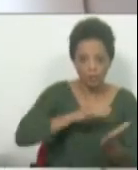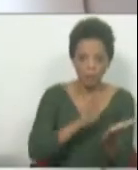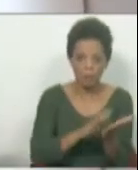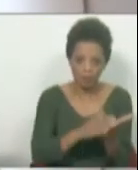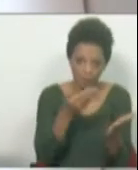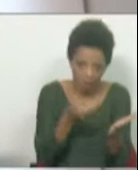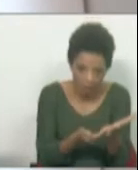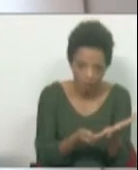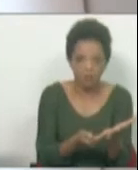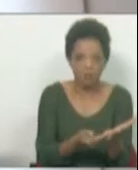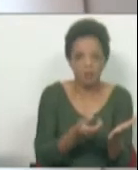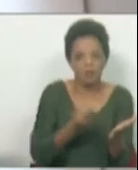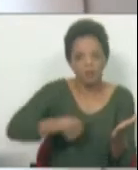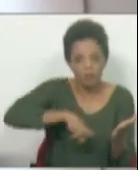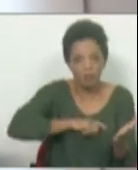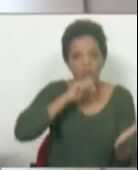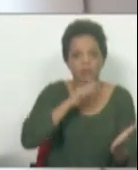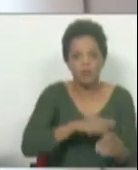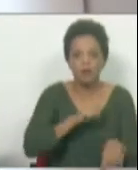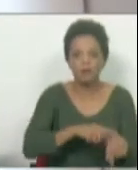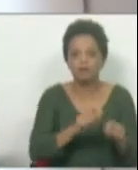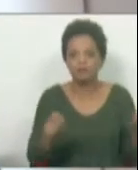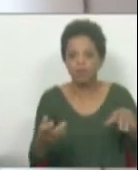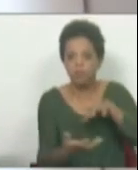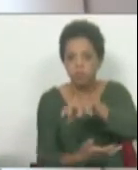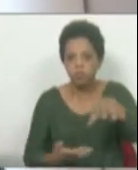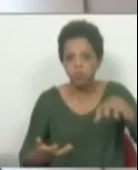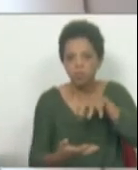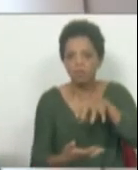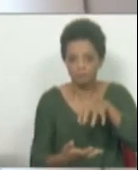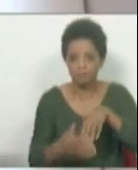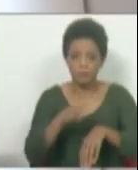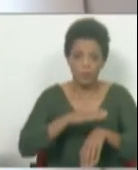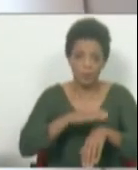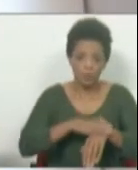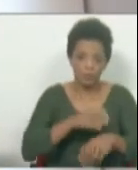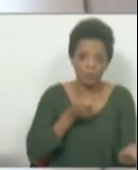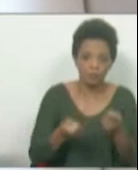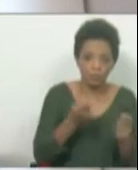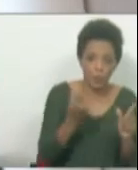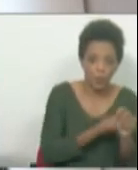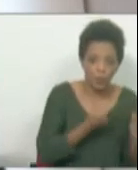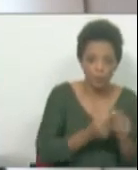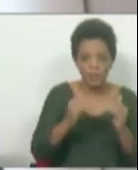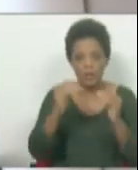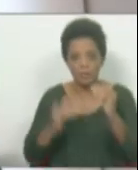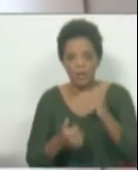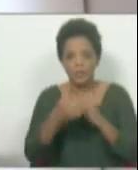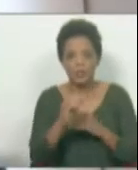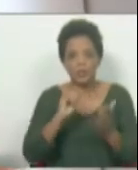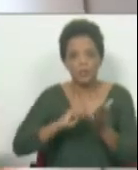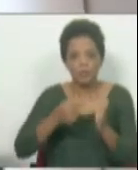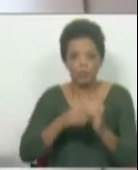nos dizem que podemos estar em período de recessão, com o índice dos gestores de compras abaixo dos 50 pontos